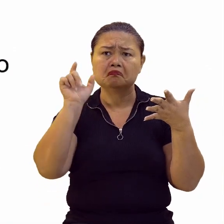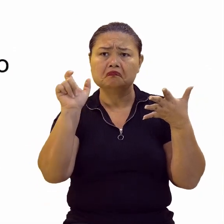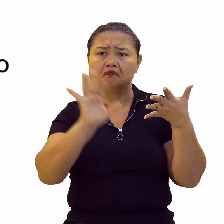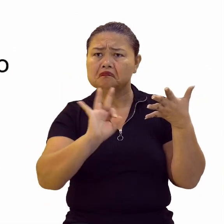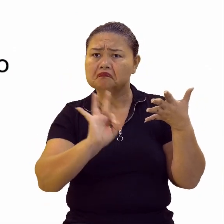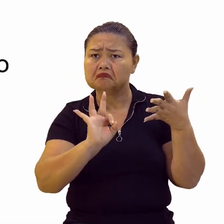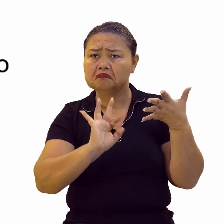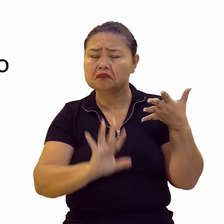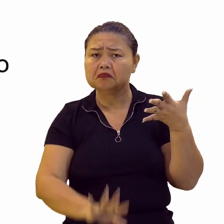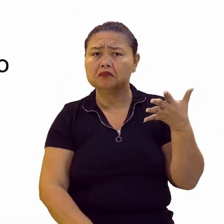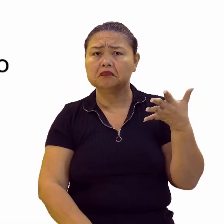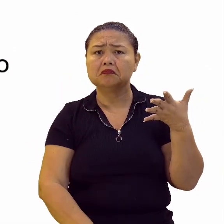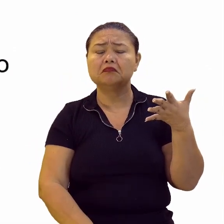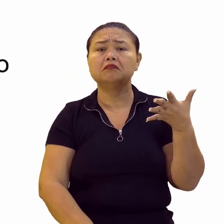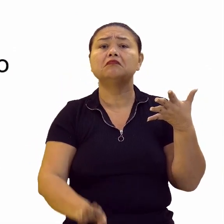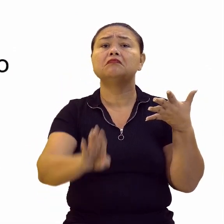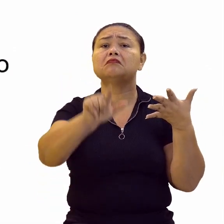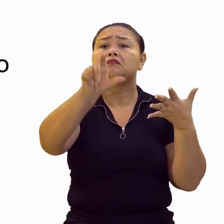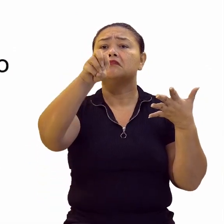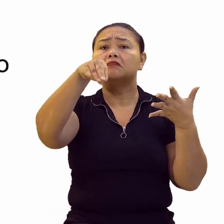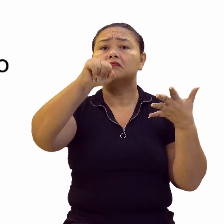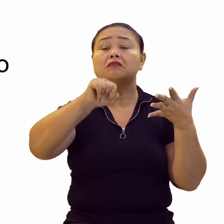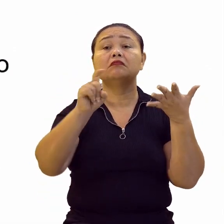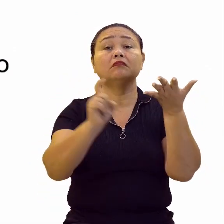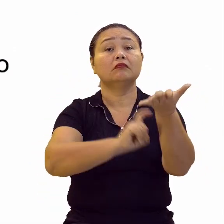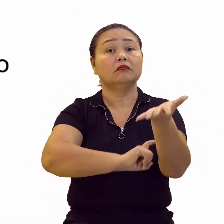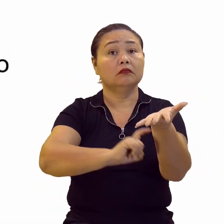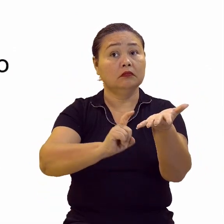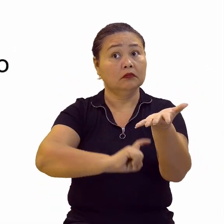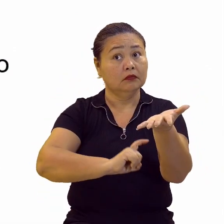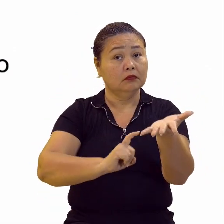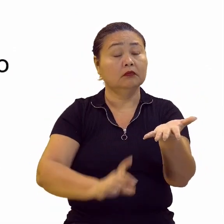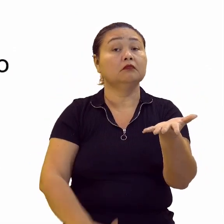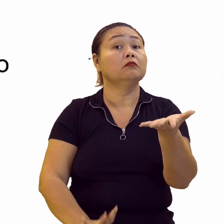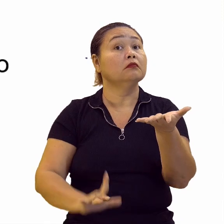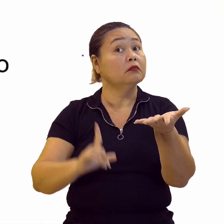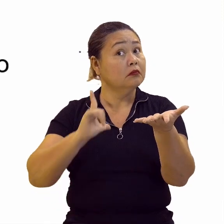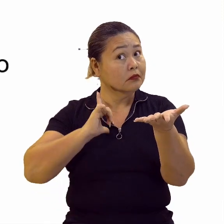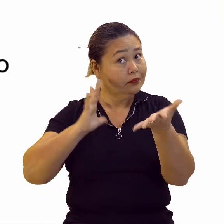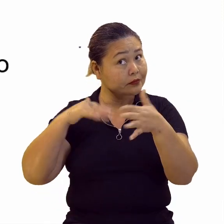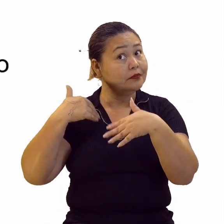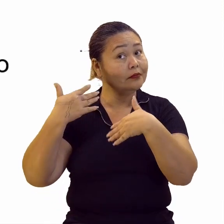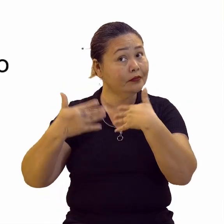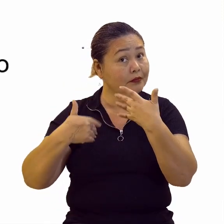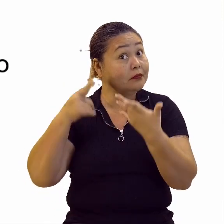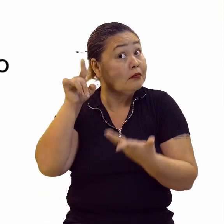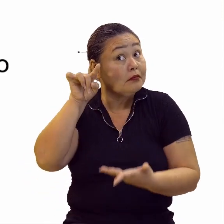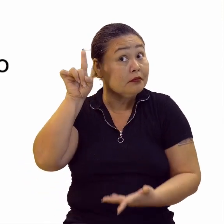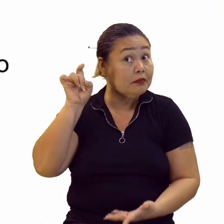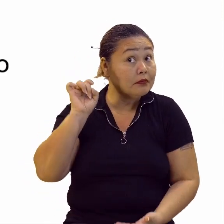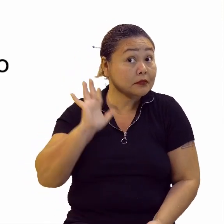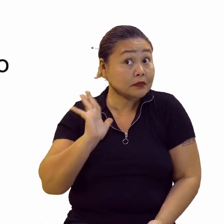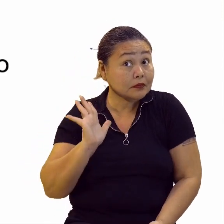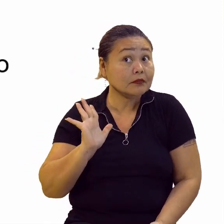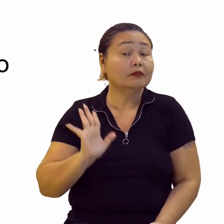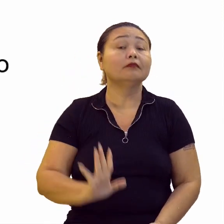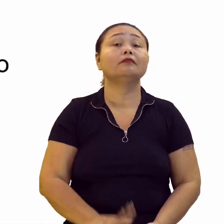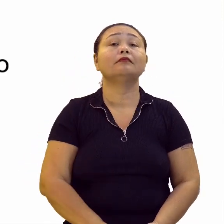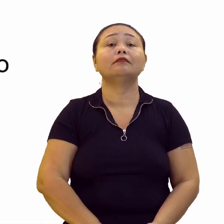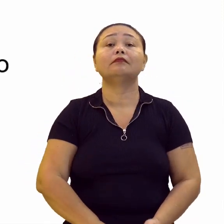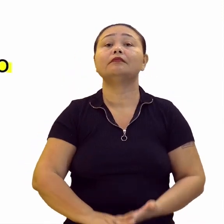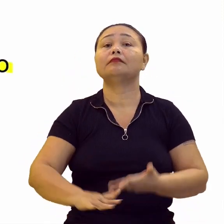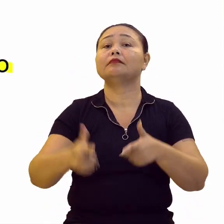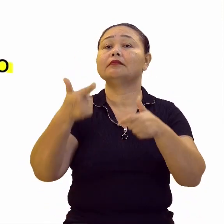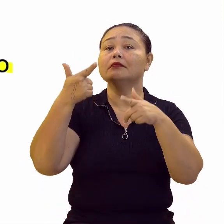isso. Bulimia nervosa. Tá chegando. Será que é isso?